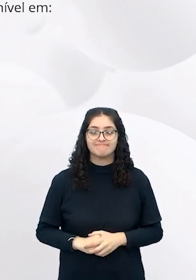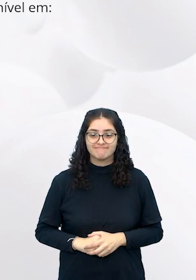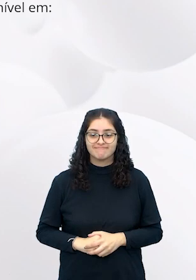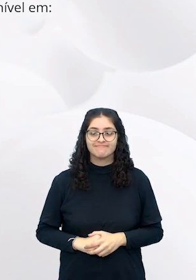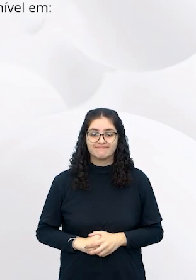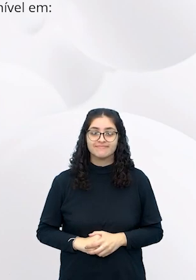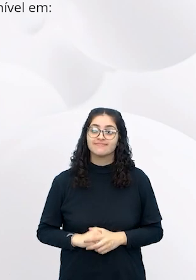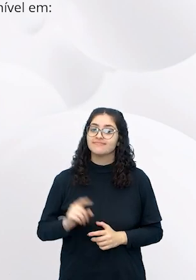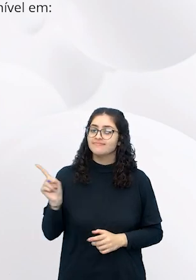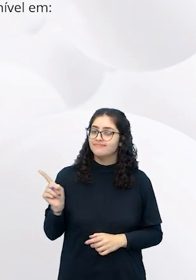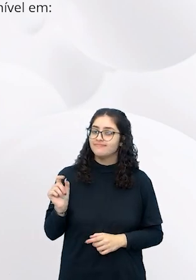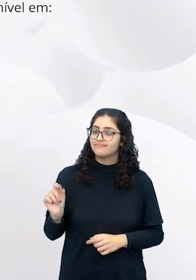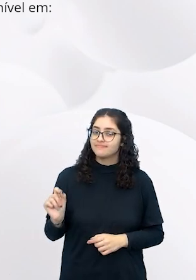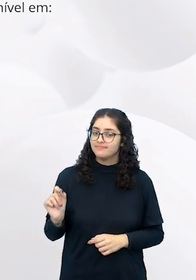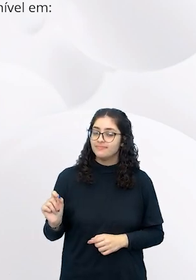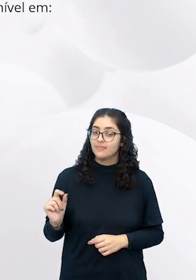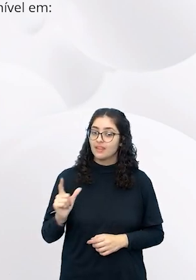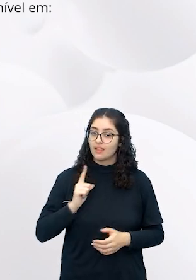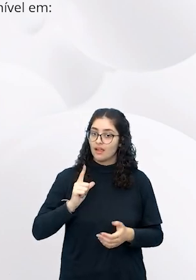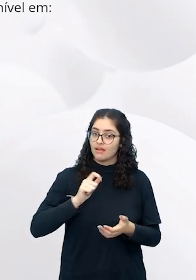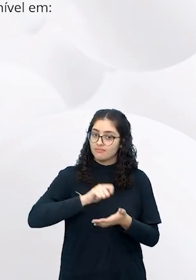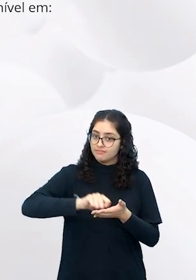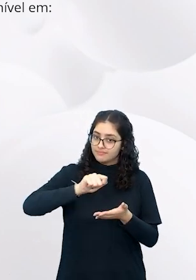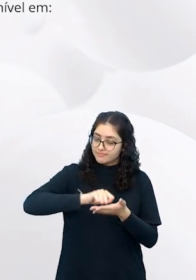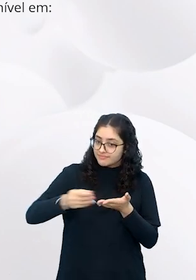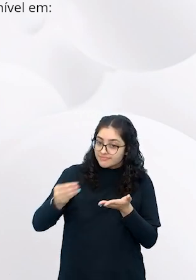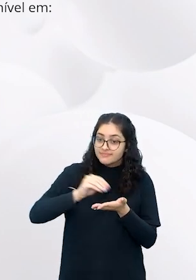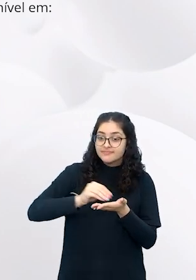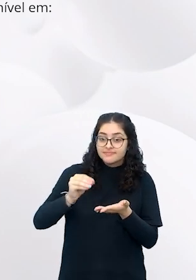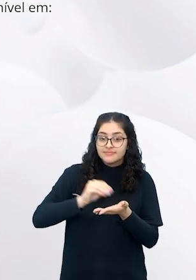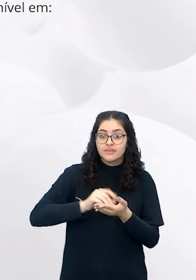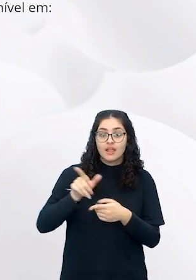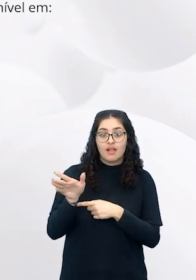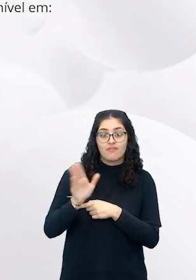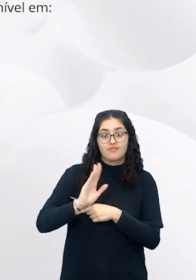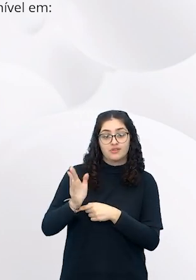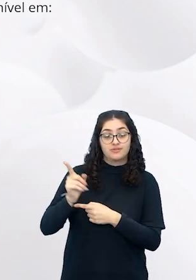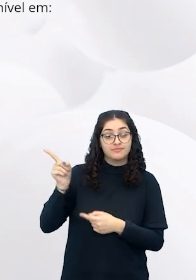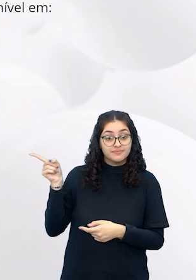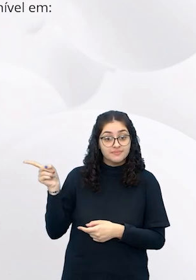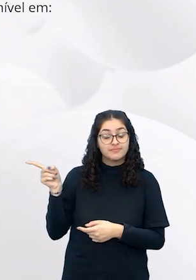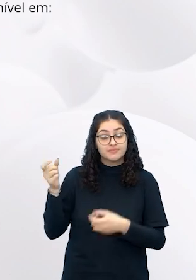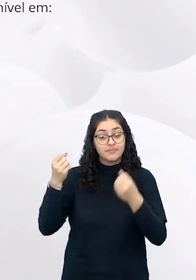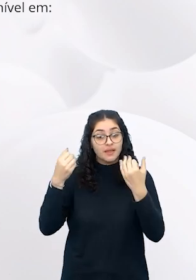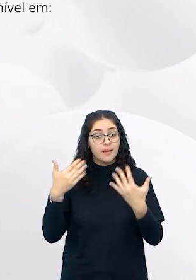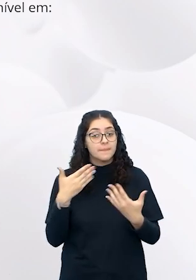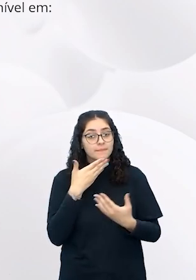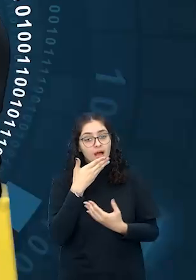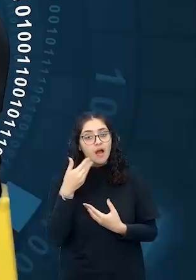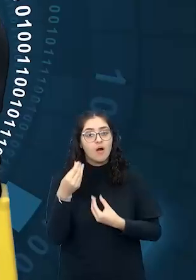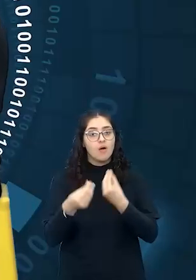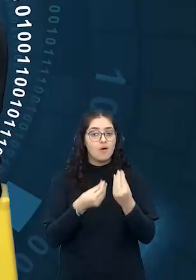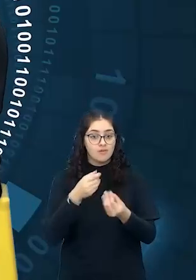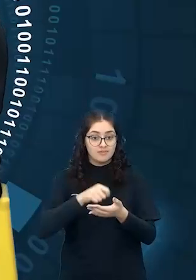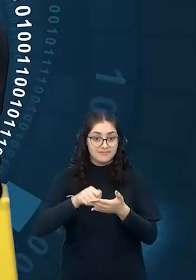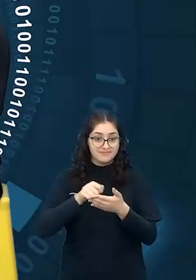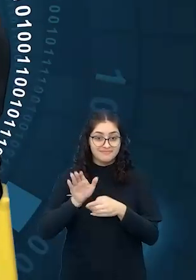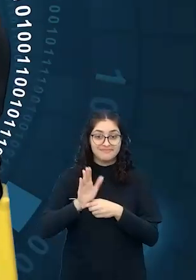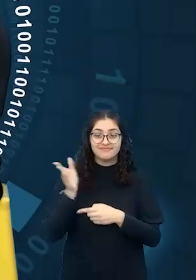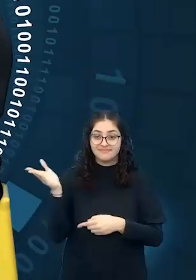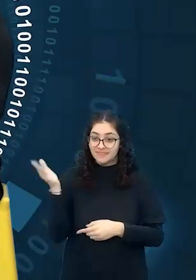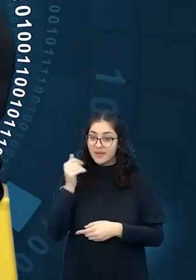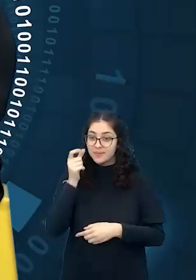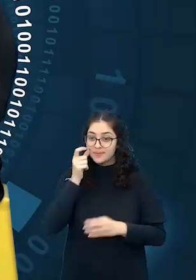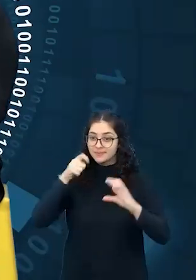e daí temos aí a questão do diário de bordo, né? O vídeo aí para que a gente possa falar um pouquinho desse diário de bordo.